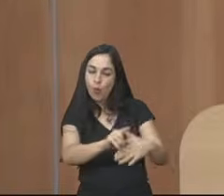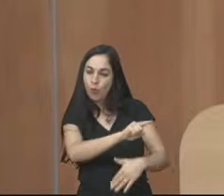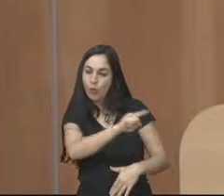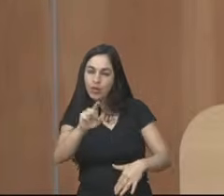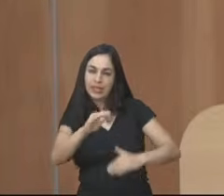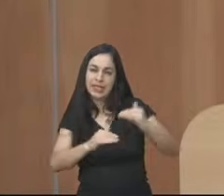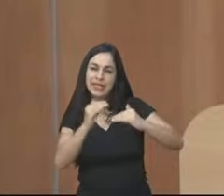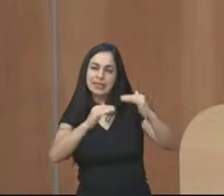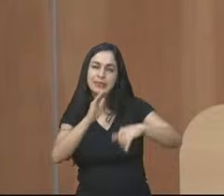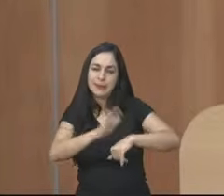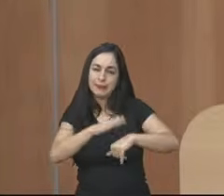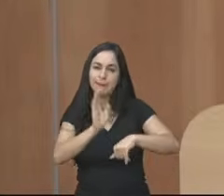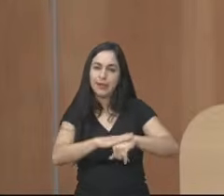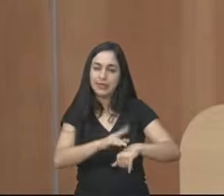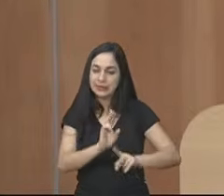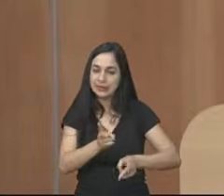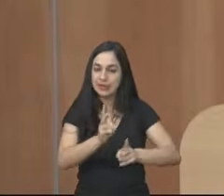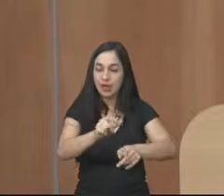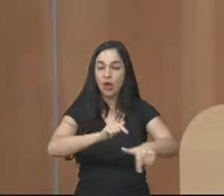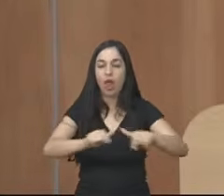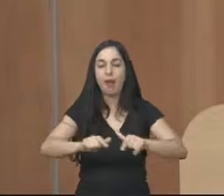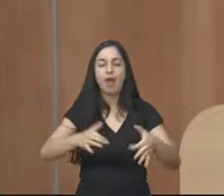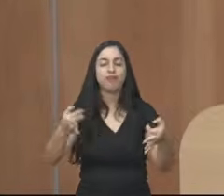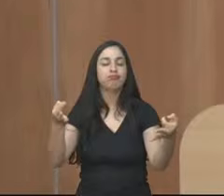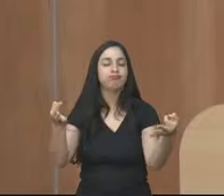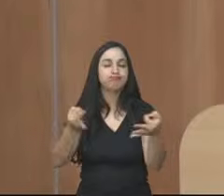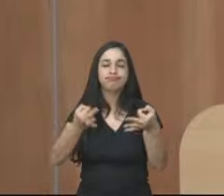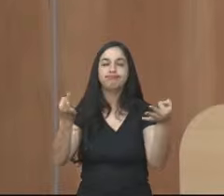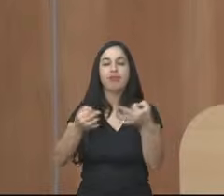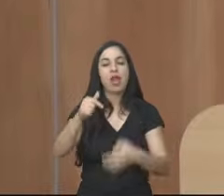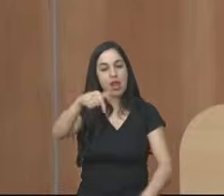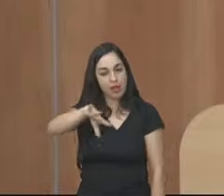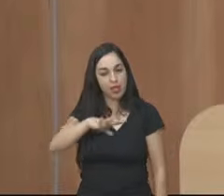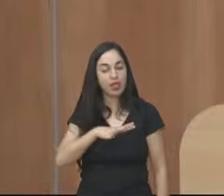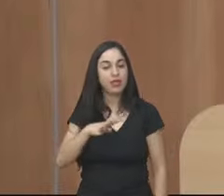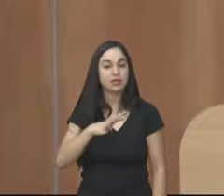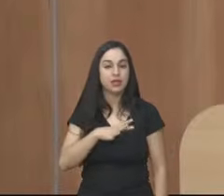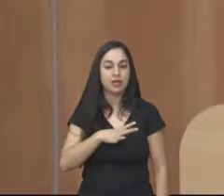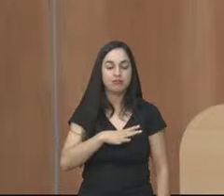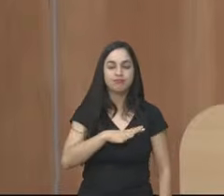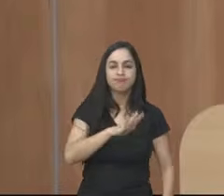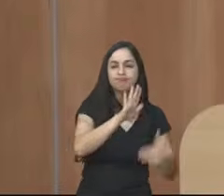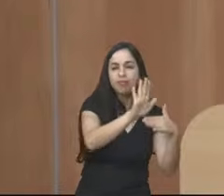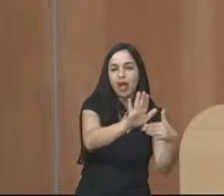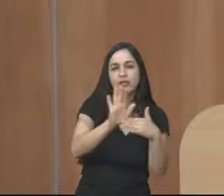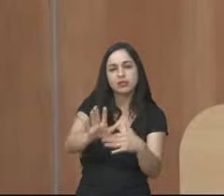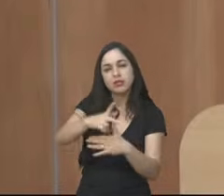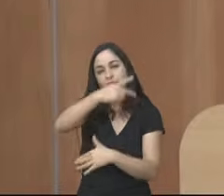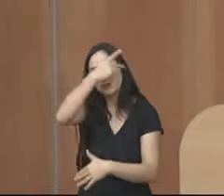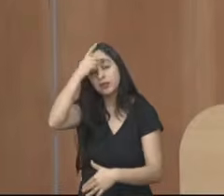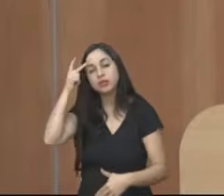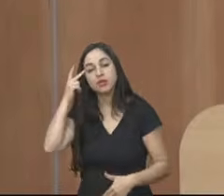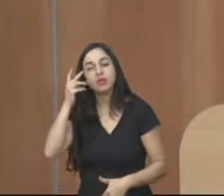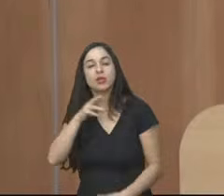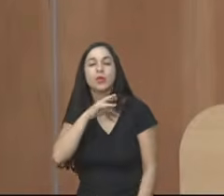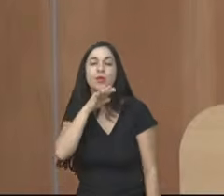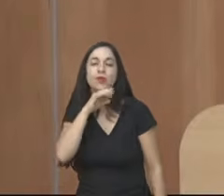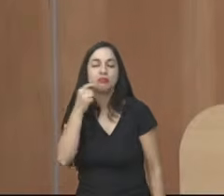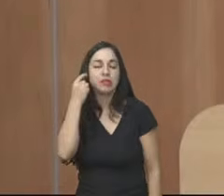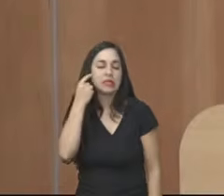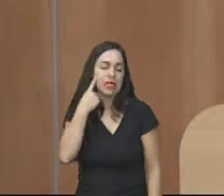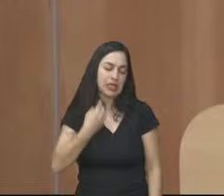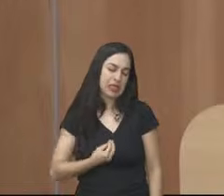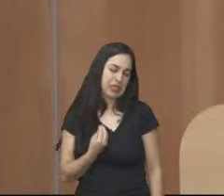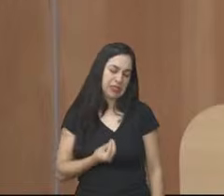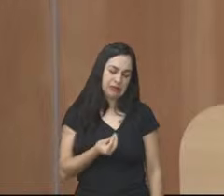cada vez mais e continuem nesse trabalho de excelência aqui na nossa cidade, recuperando vida, tirando aquelas pessoas que muitas vezes acham que não é